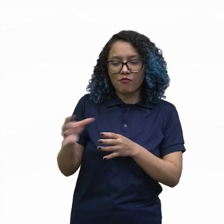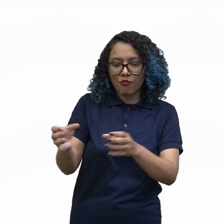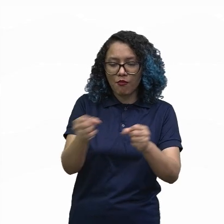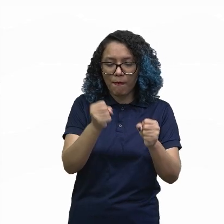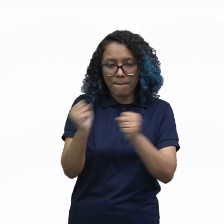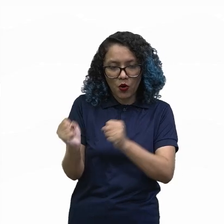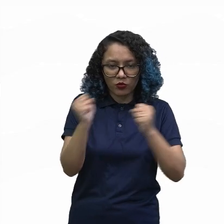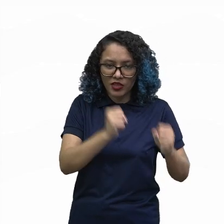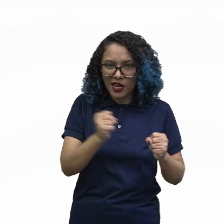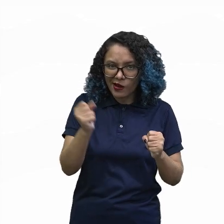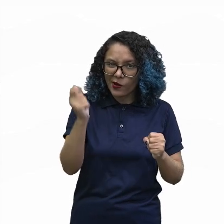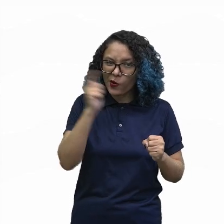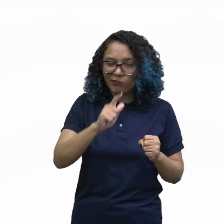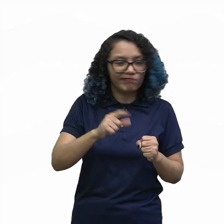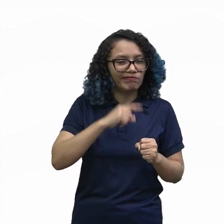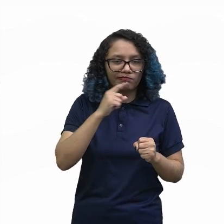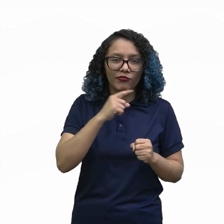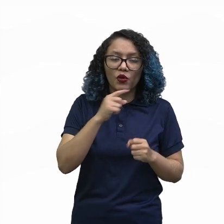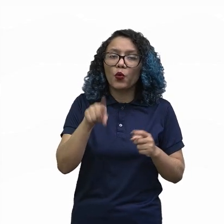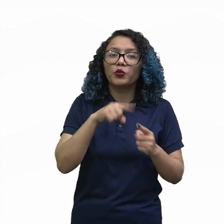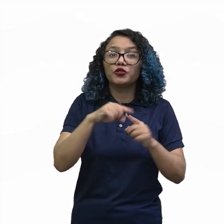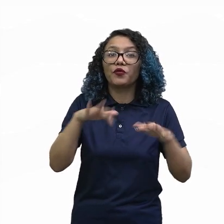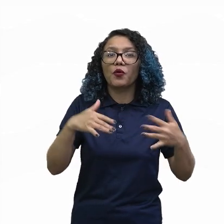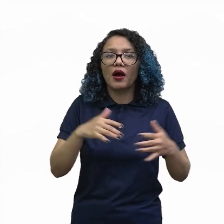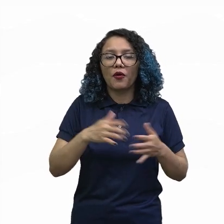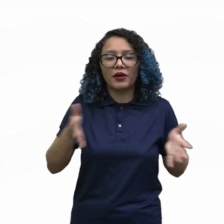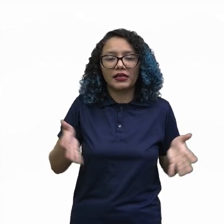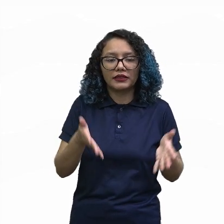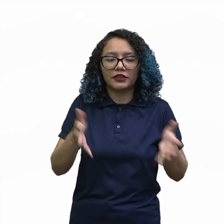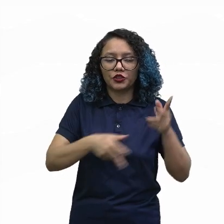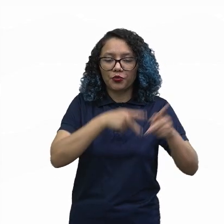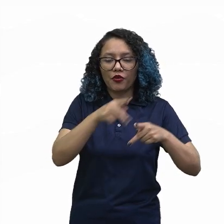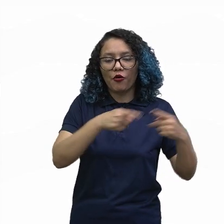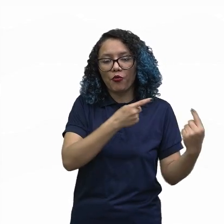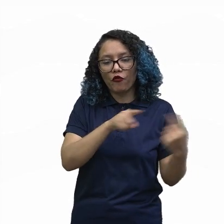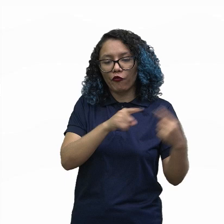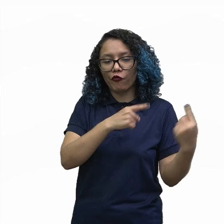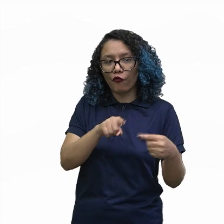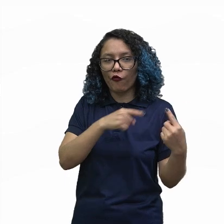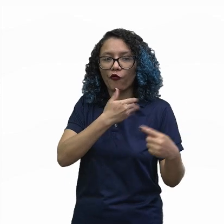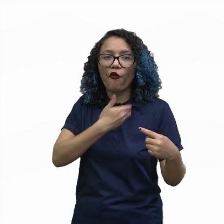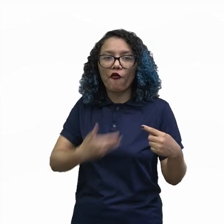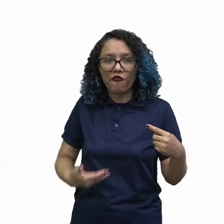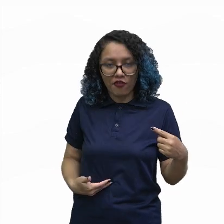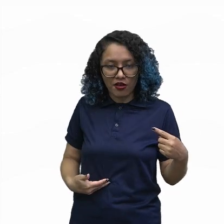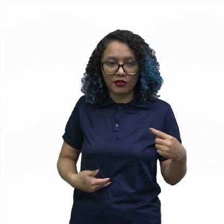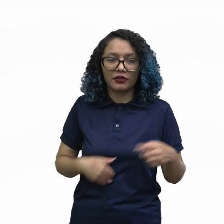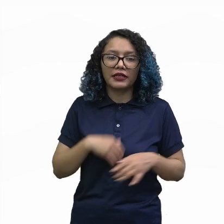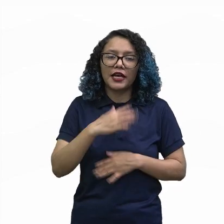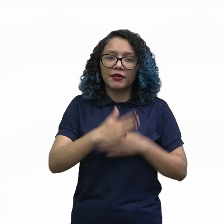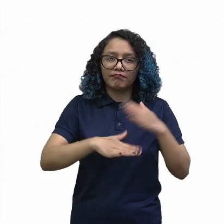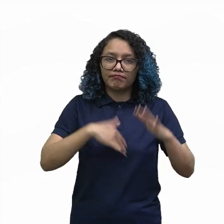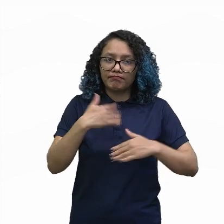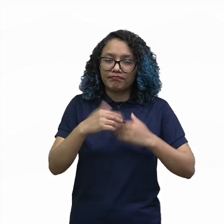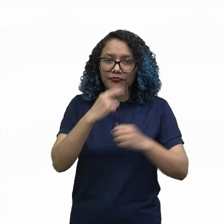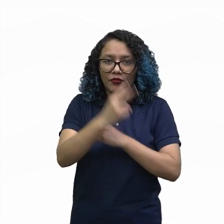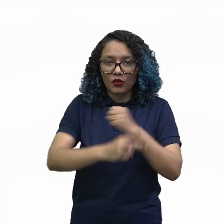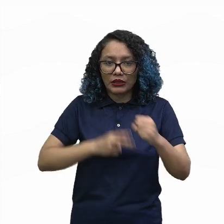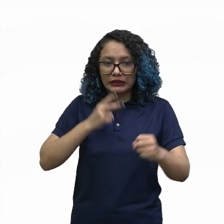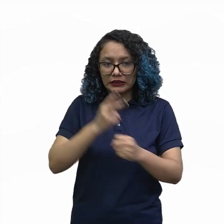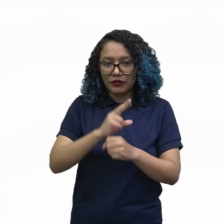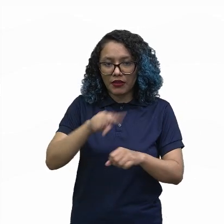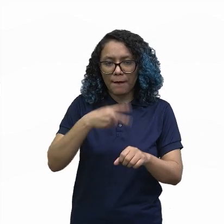era mobilizar essa população contra as injustiças do governo. E após 2 anos aí